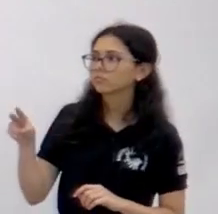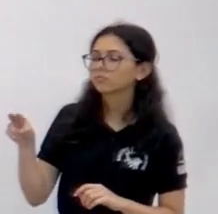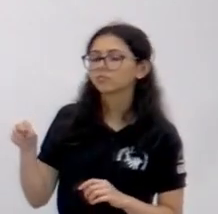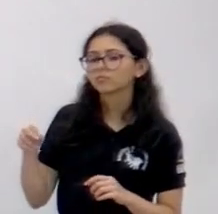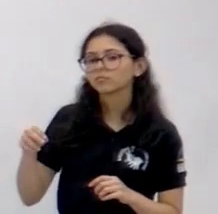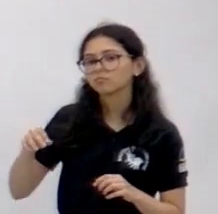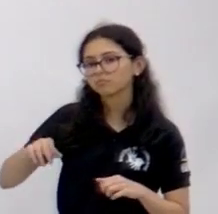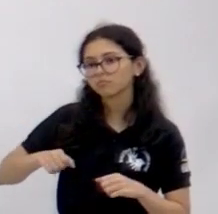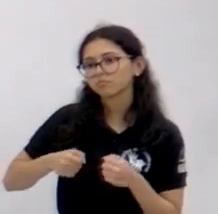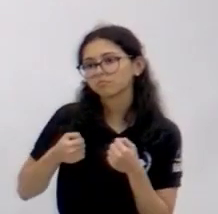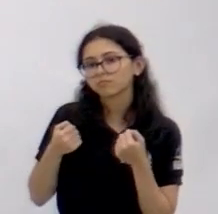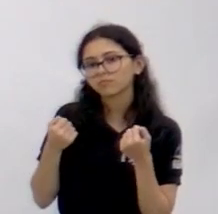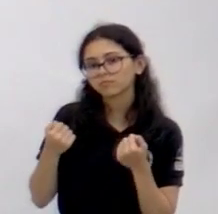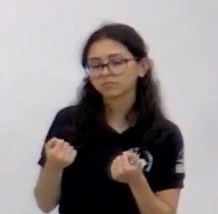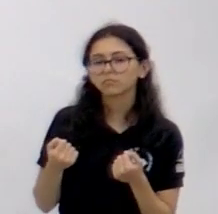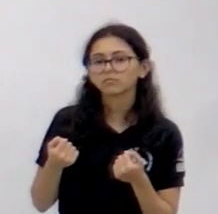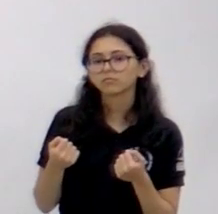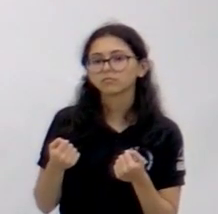Gideão.